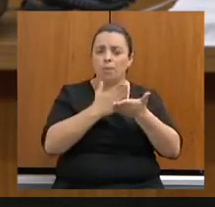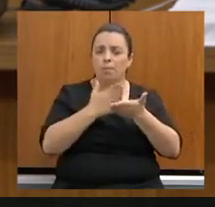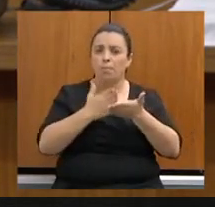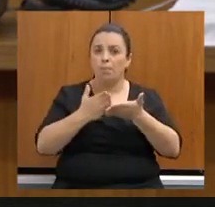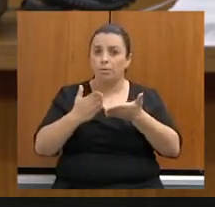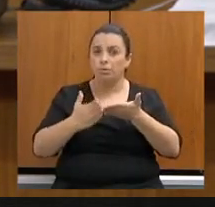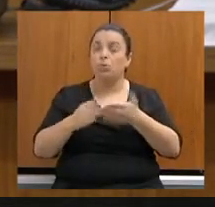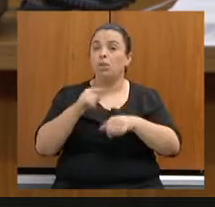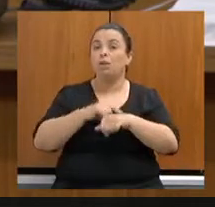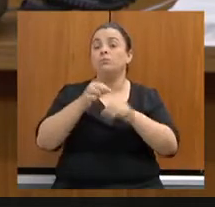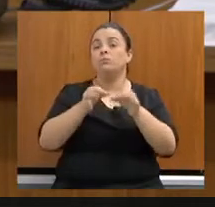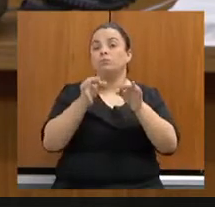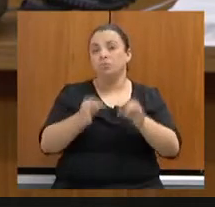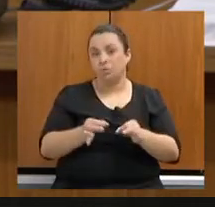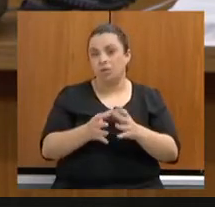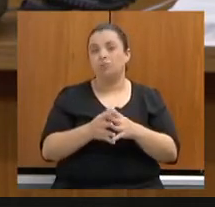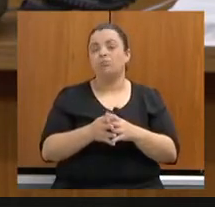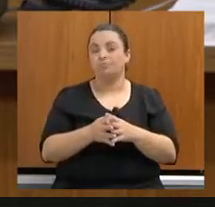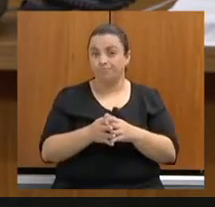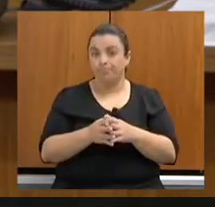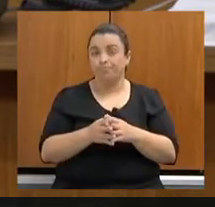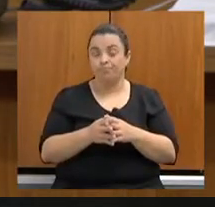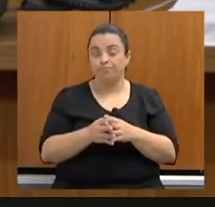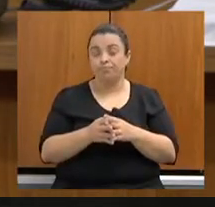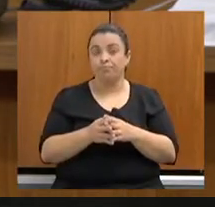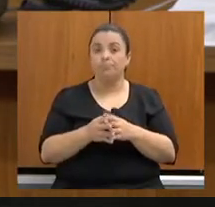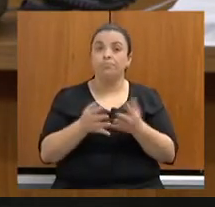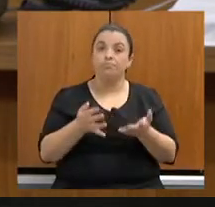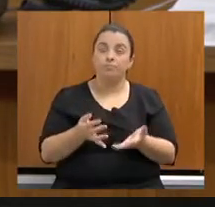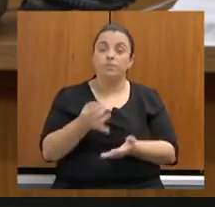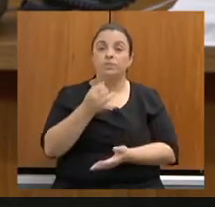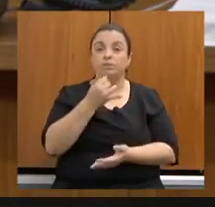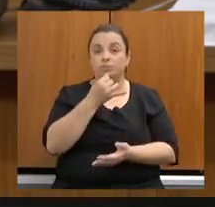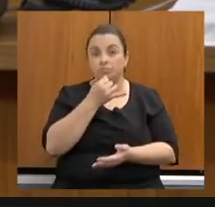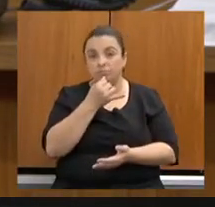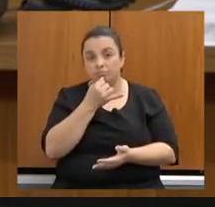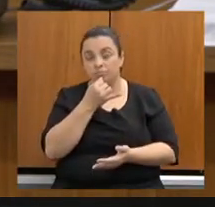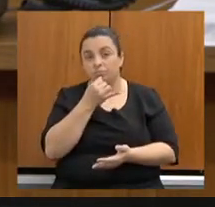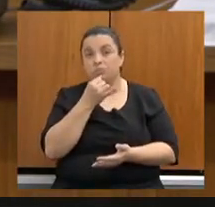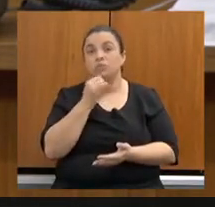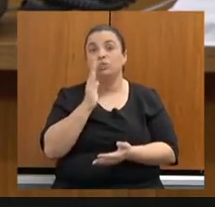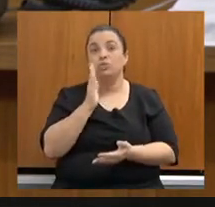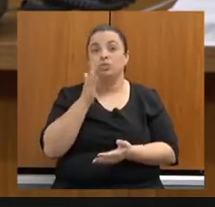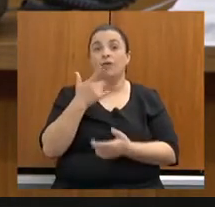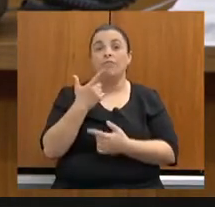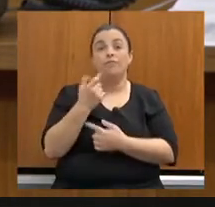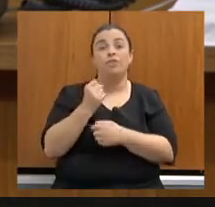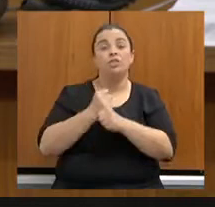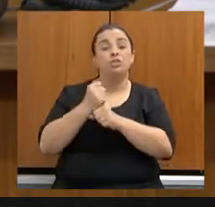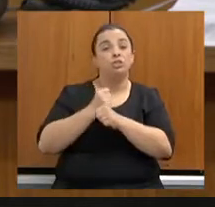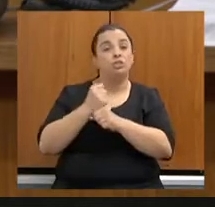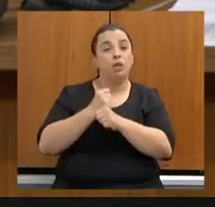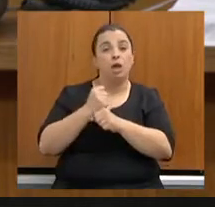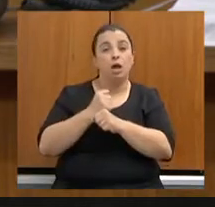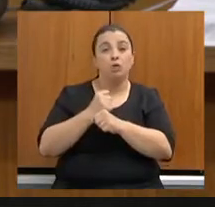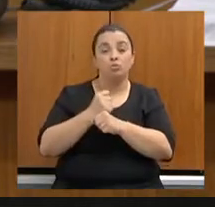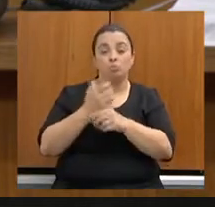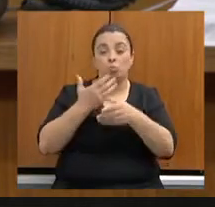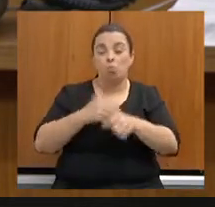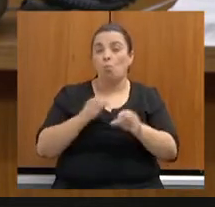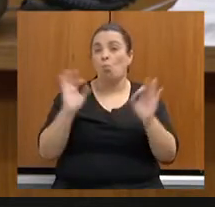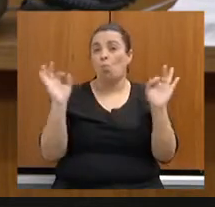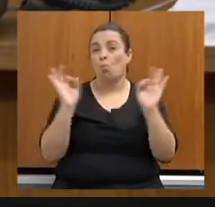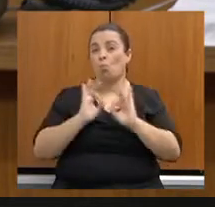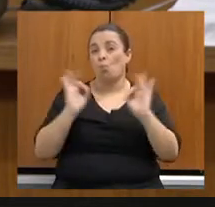feito na secretaria é infelizmente já são mais de 20 anos sem concurso e isso é